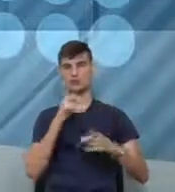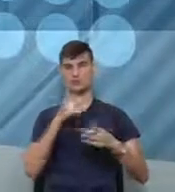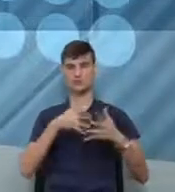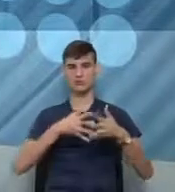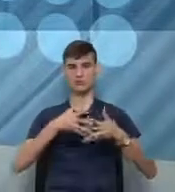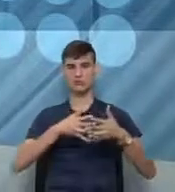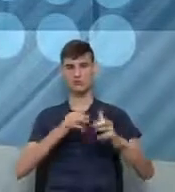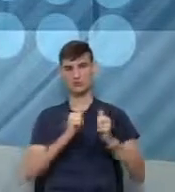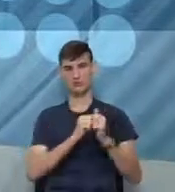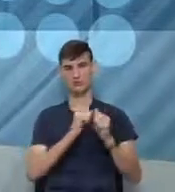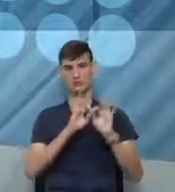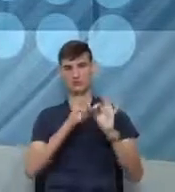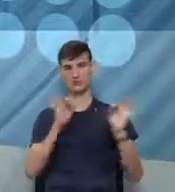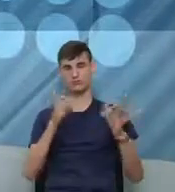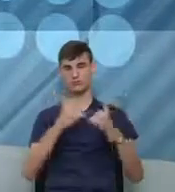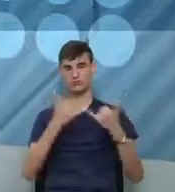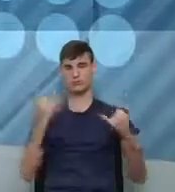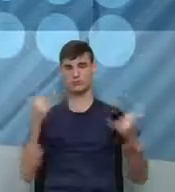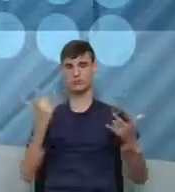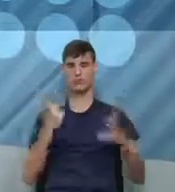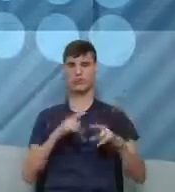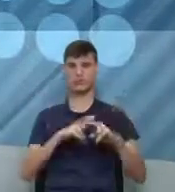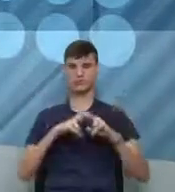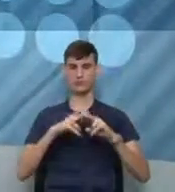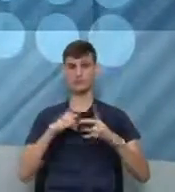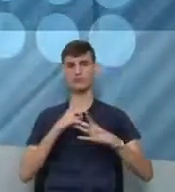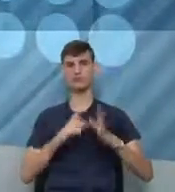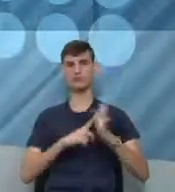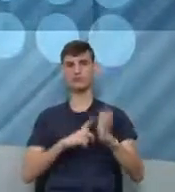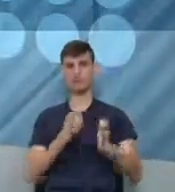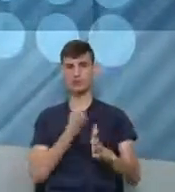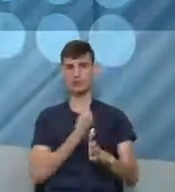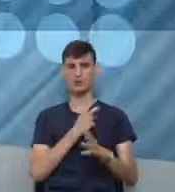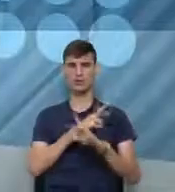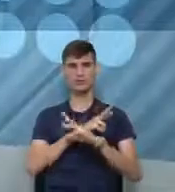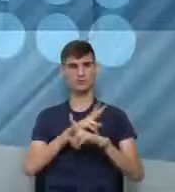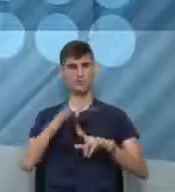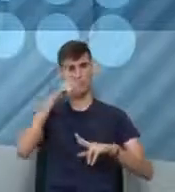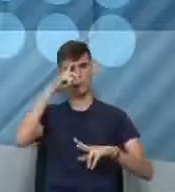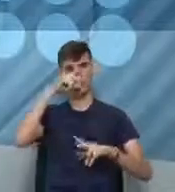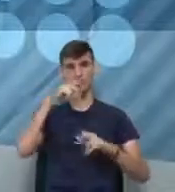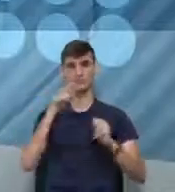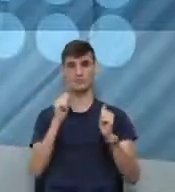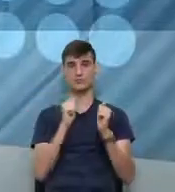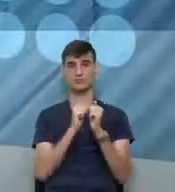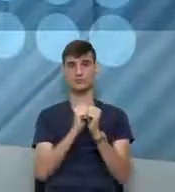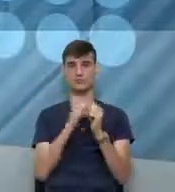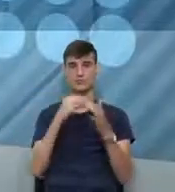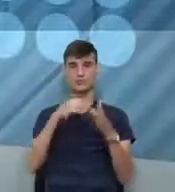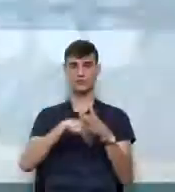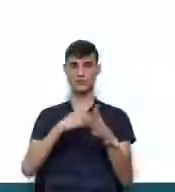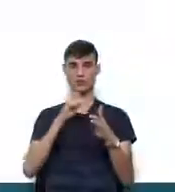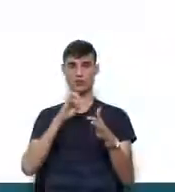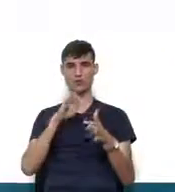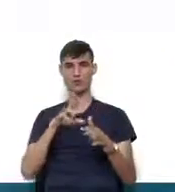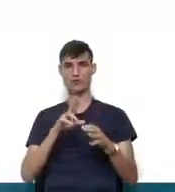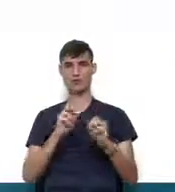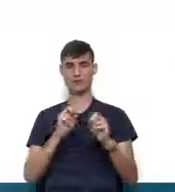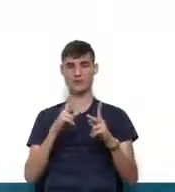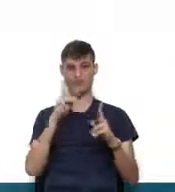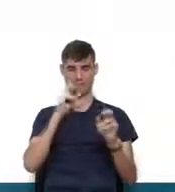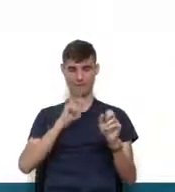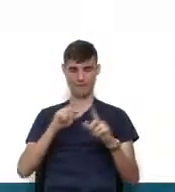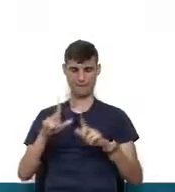confundir com a corrente, por exemplo. Então, vai aparecer esse número complexo agora dentro de uma série de Fourier. Vamos ao